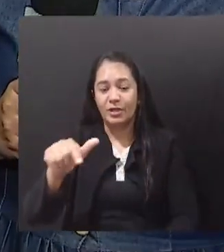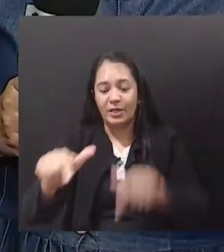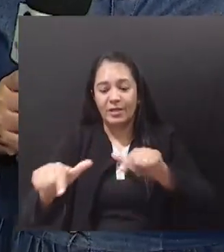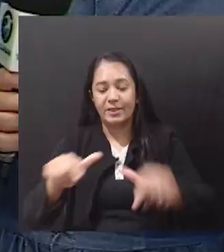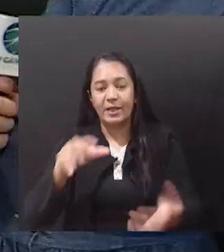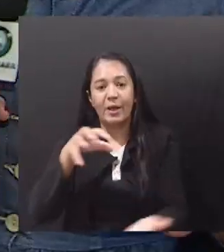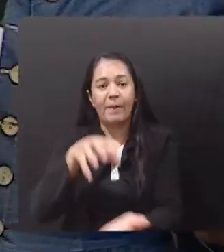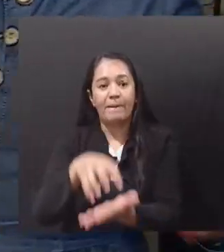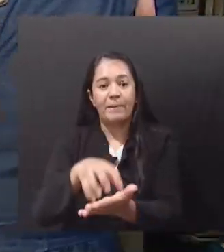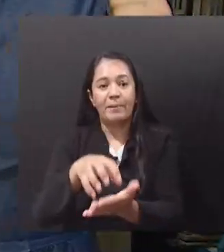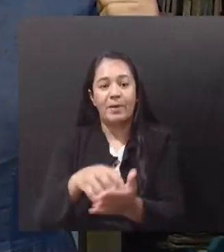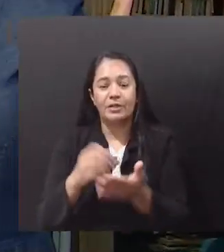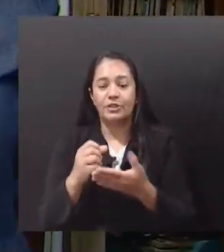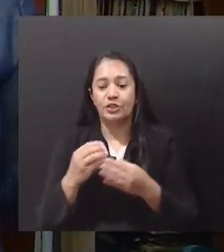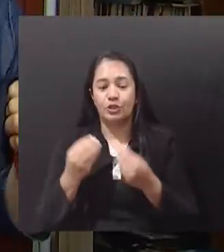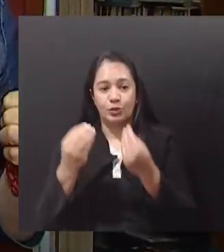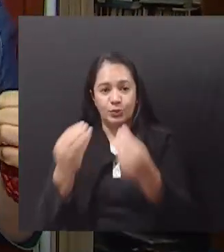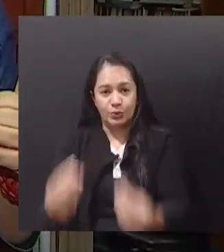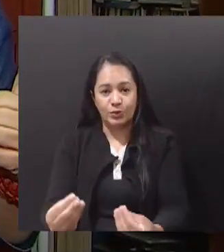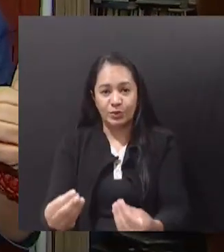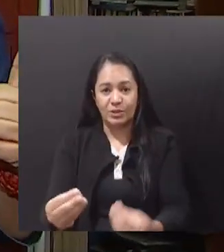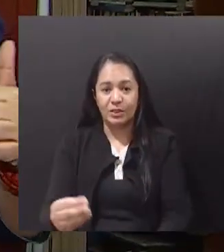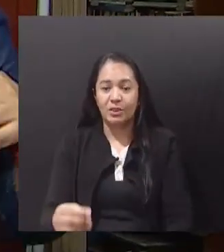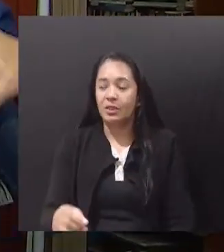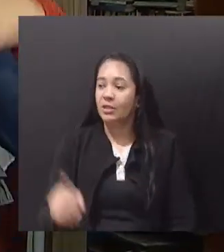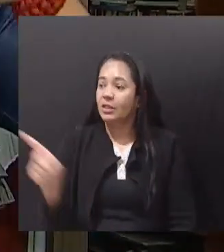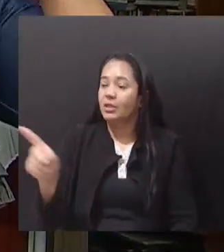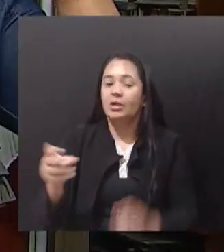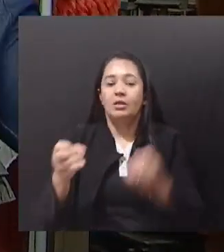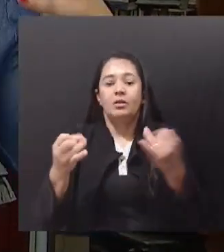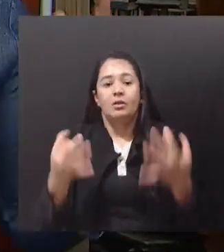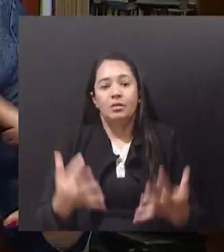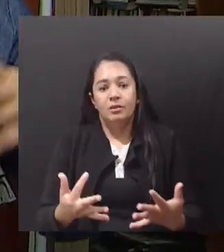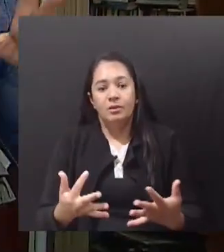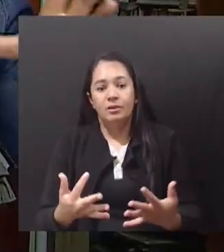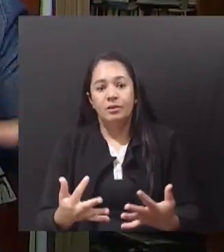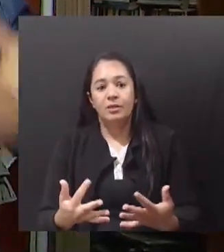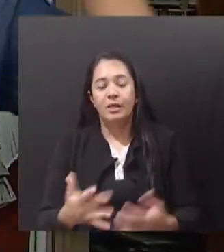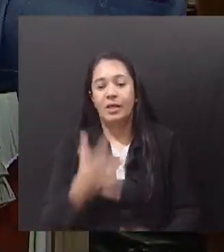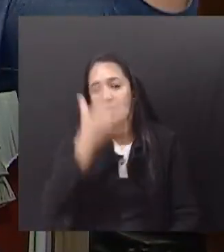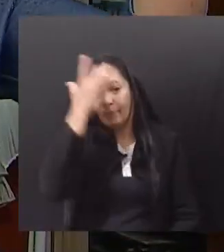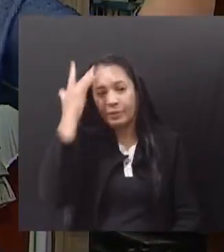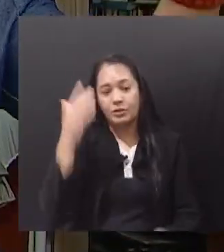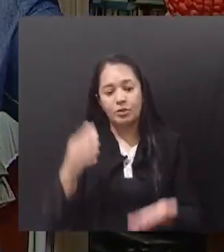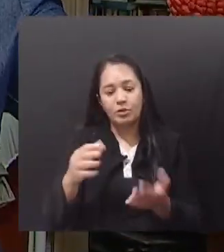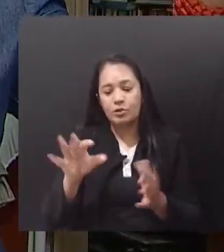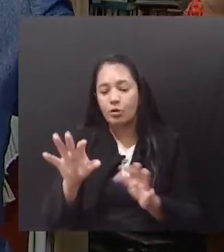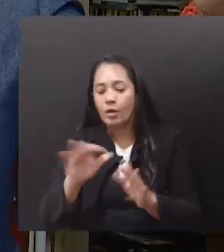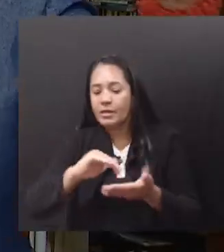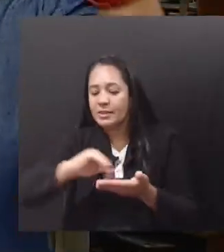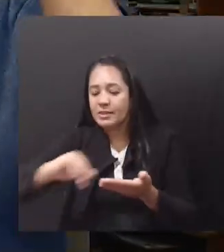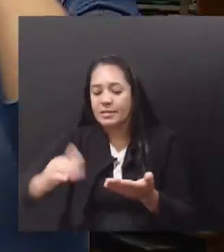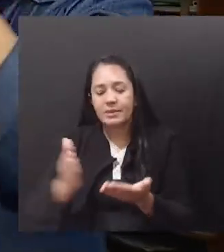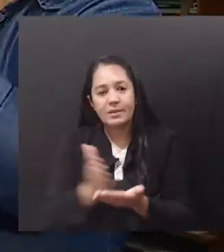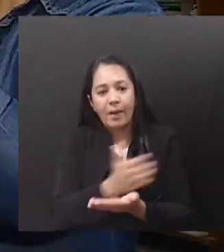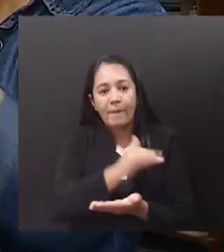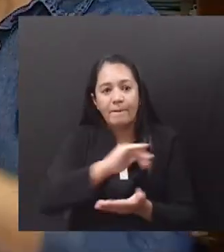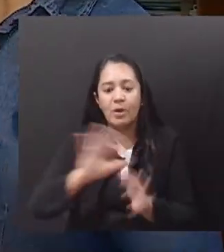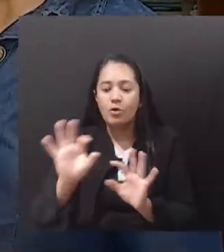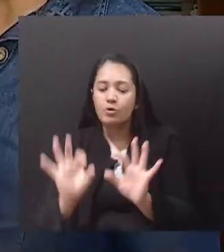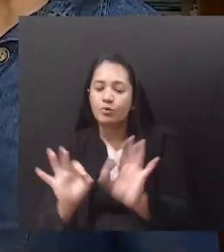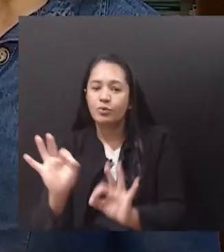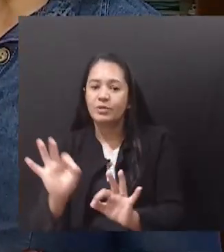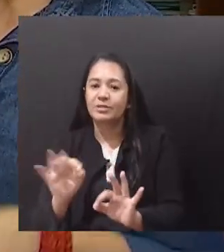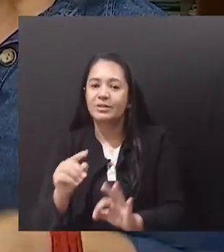Central de Doações. Aquilo que o Ranieri explicou, que o pessoal separa tudo para levar lá para a África, eles